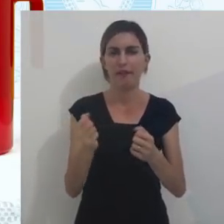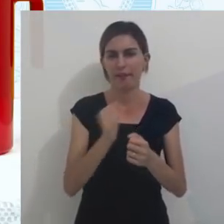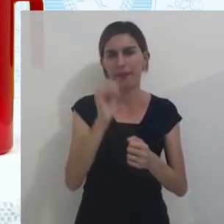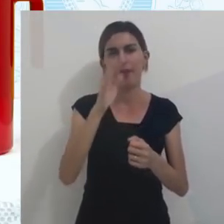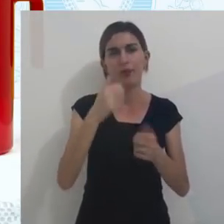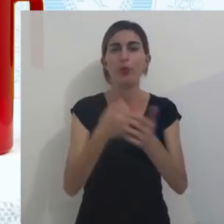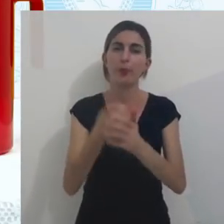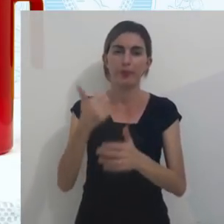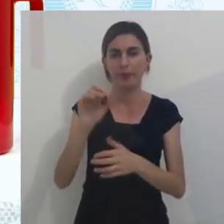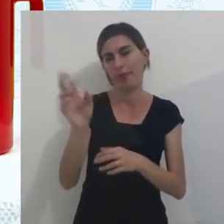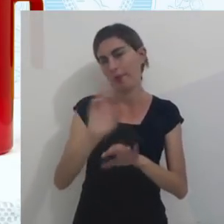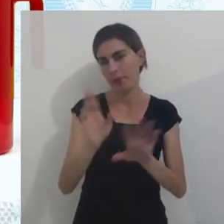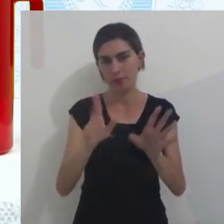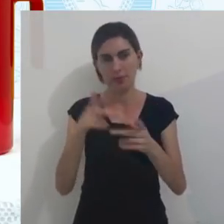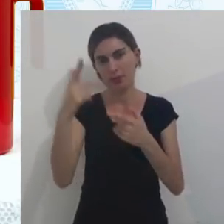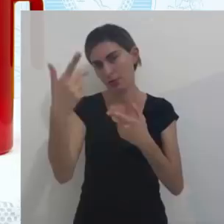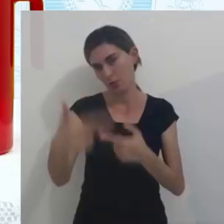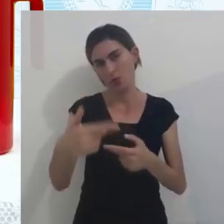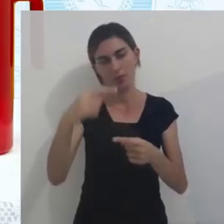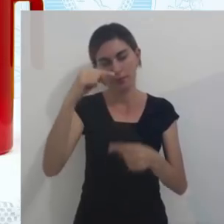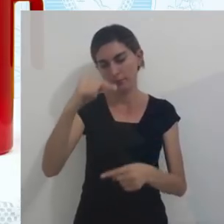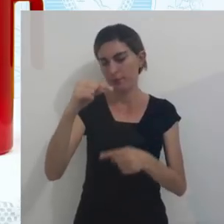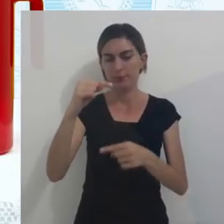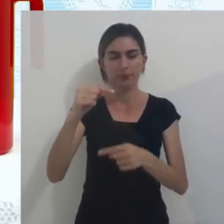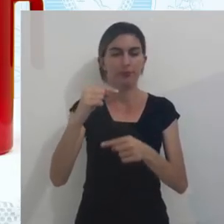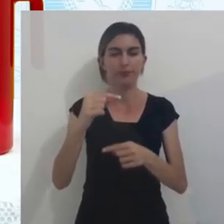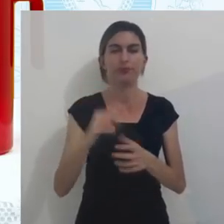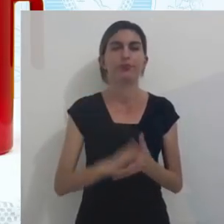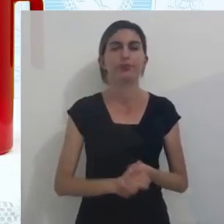a R$10. Mas é a mesma garrafa de água.